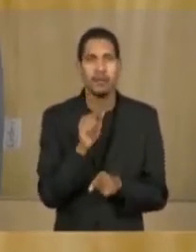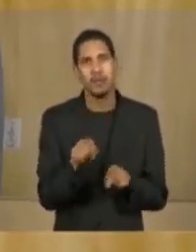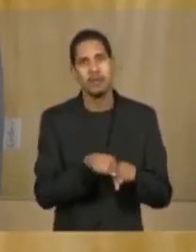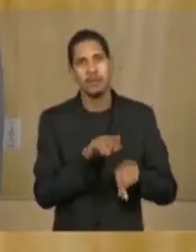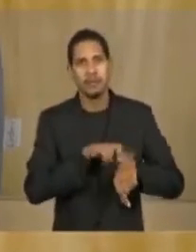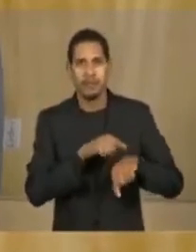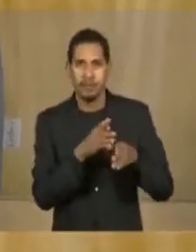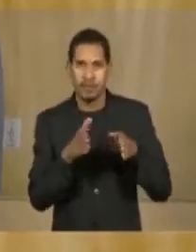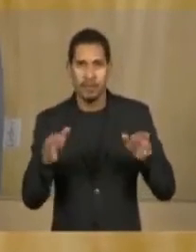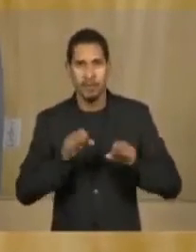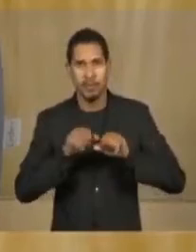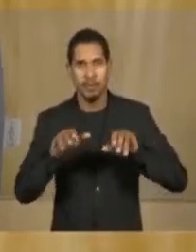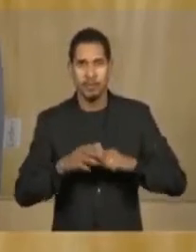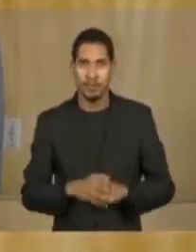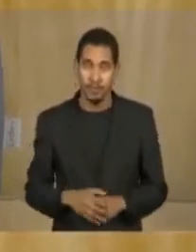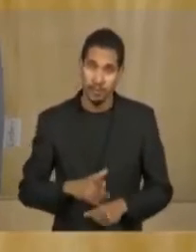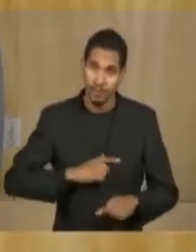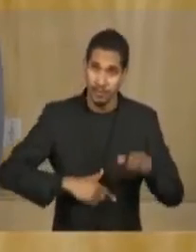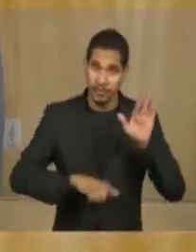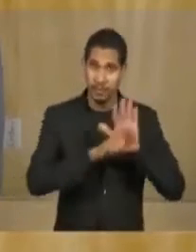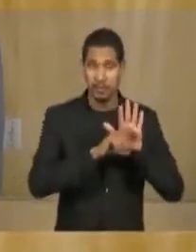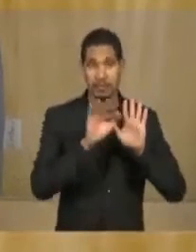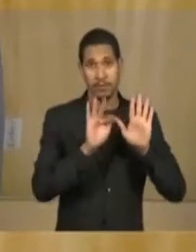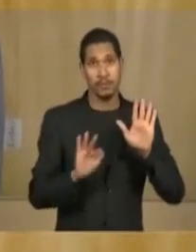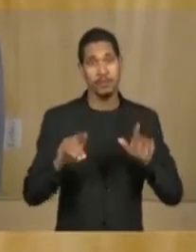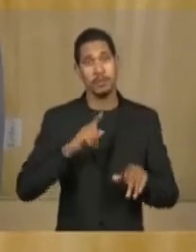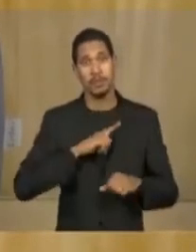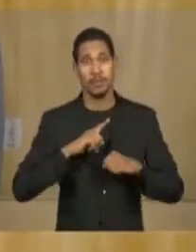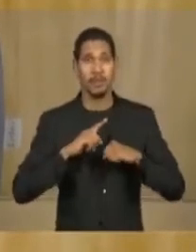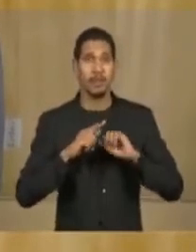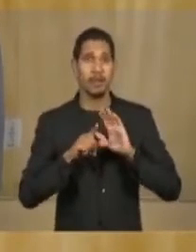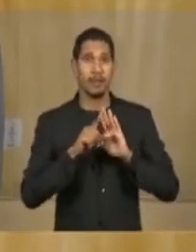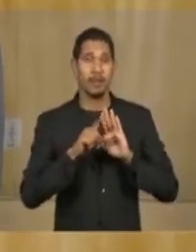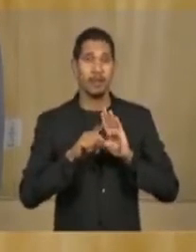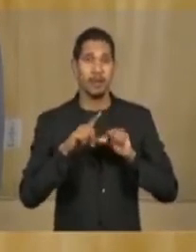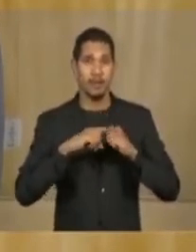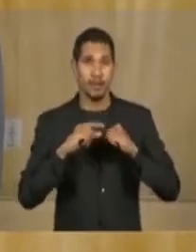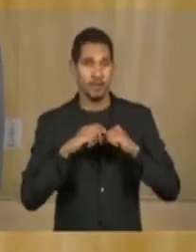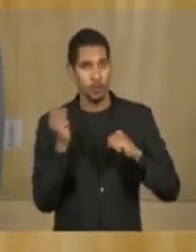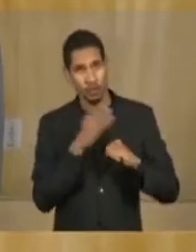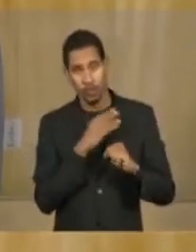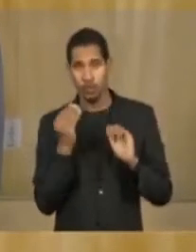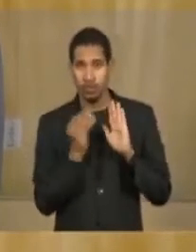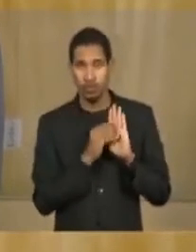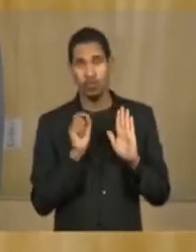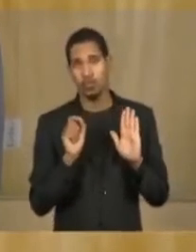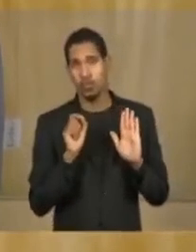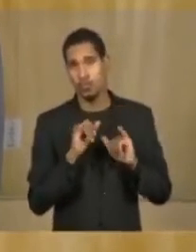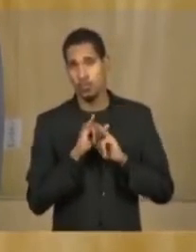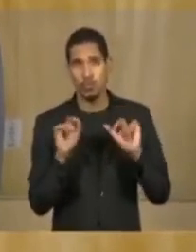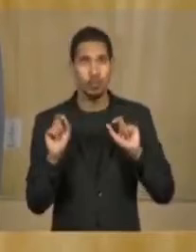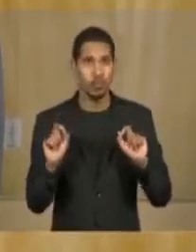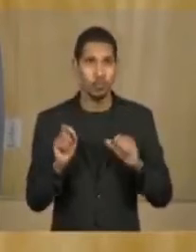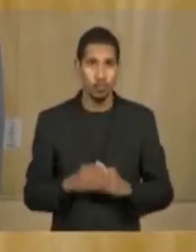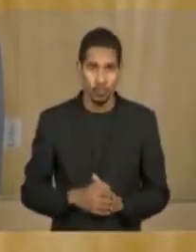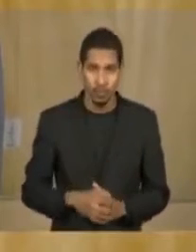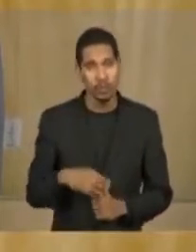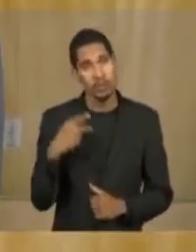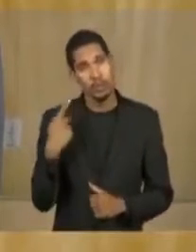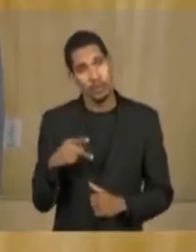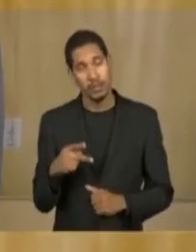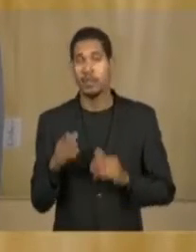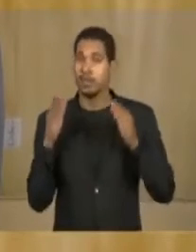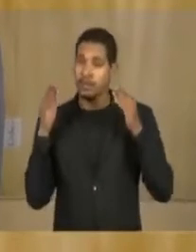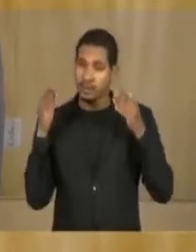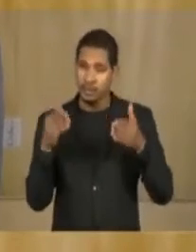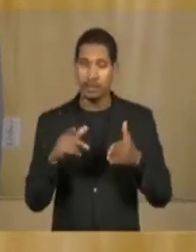Foi aprovada uma lei federal, incluindo um artigo novo nessa lei sobre o PNAE, dizendo que, excepcionalmente,